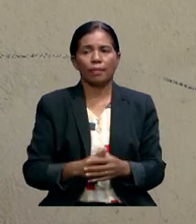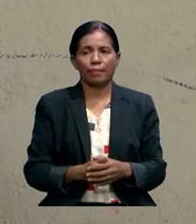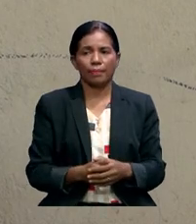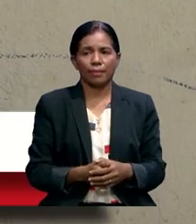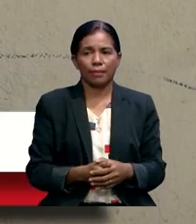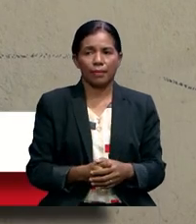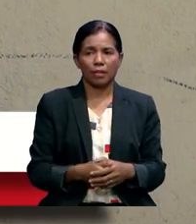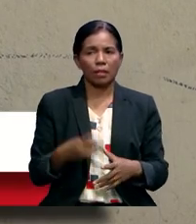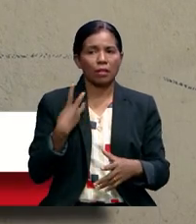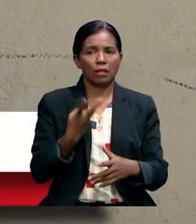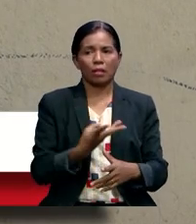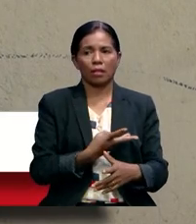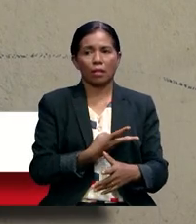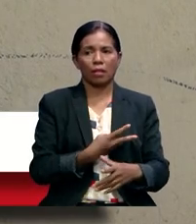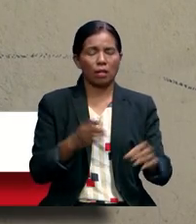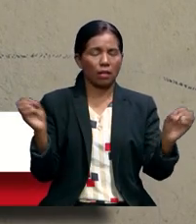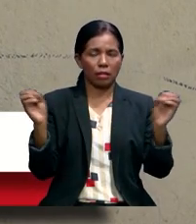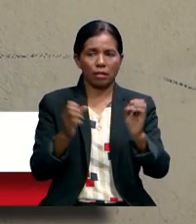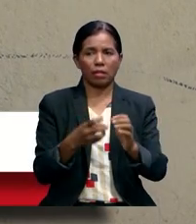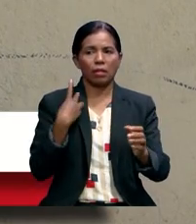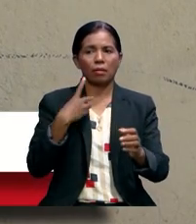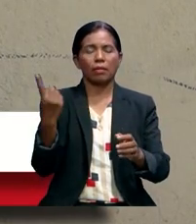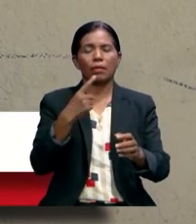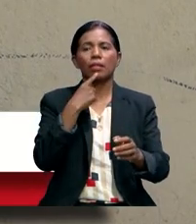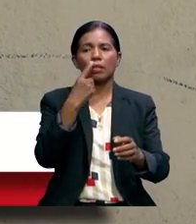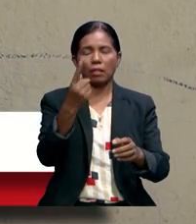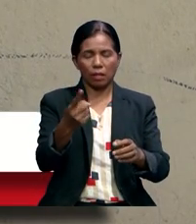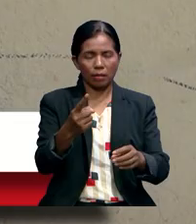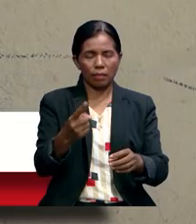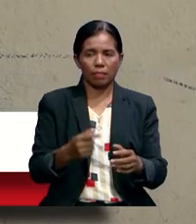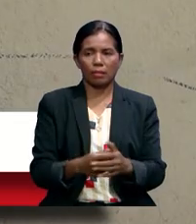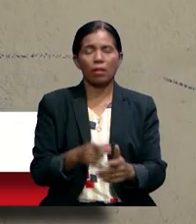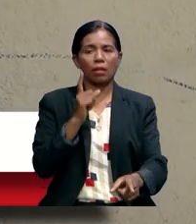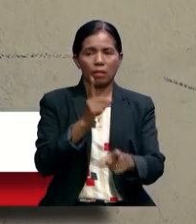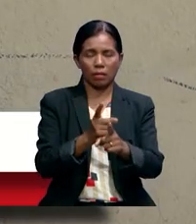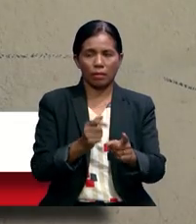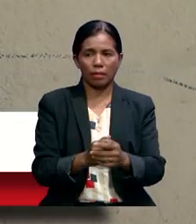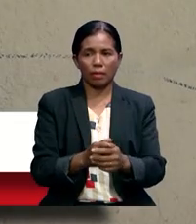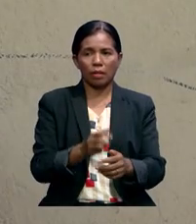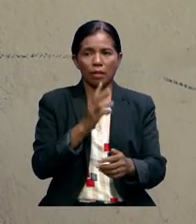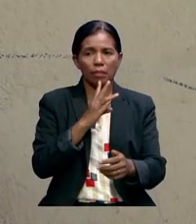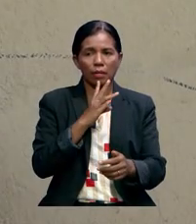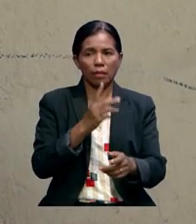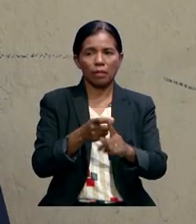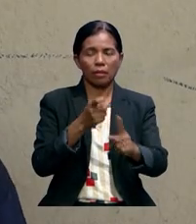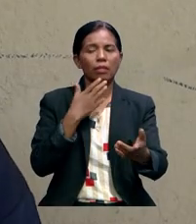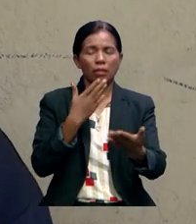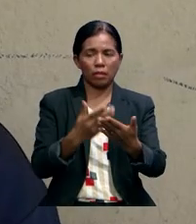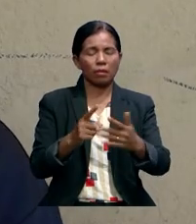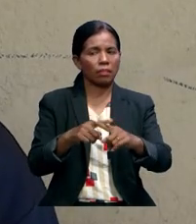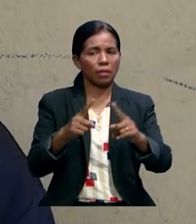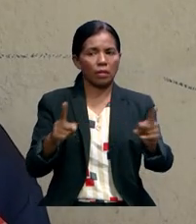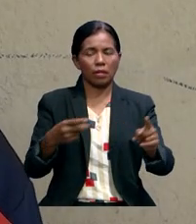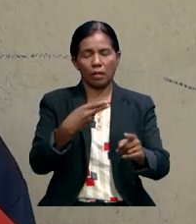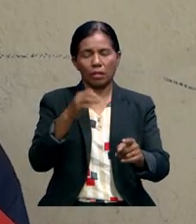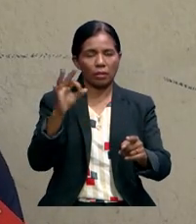2015 anos, a mi la nasa. A mi sempre relata, los lunes, bem, não está mais suficiente oito anos, mas bem, quando a